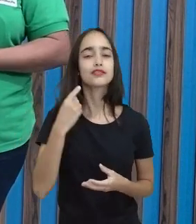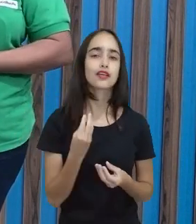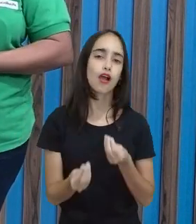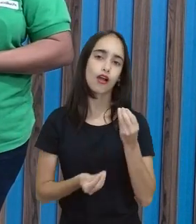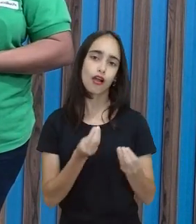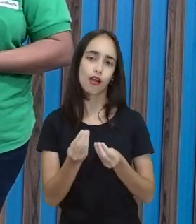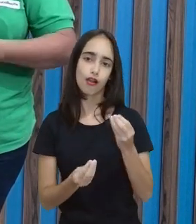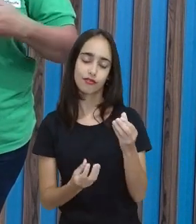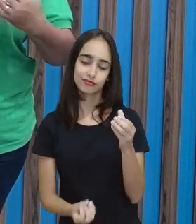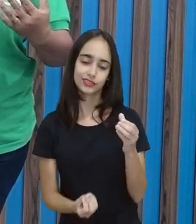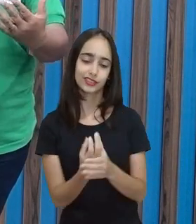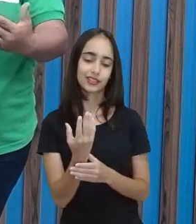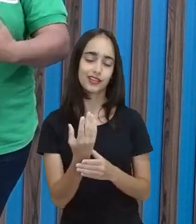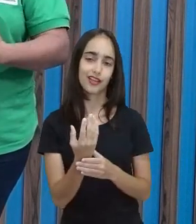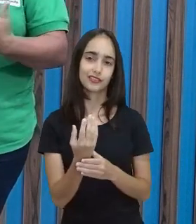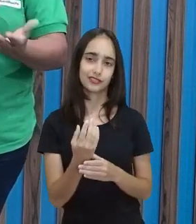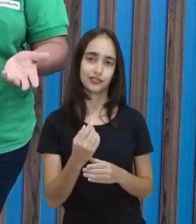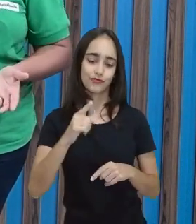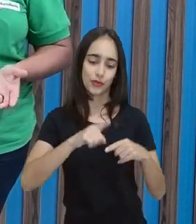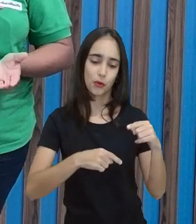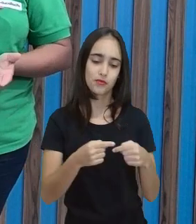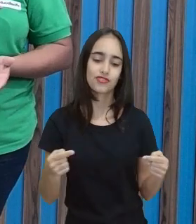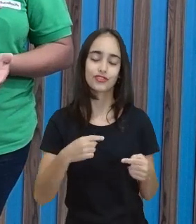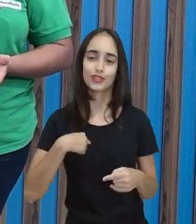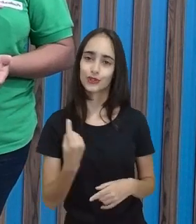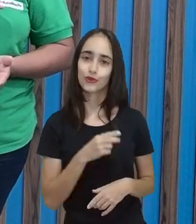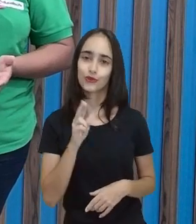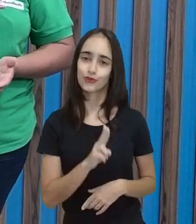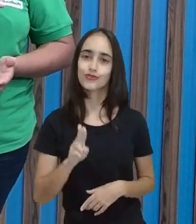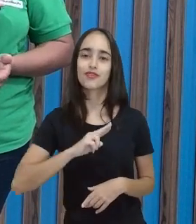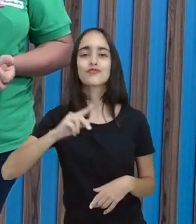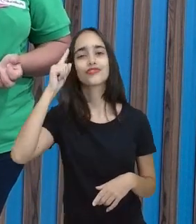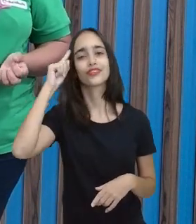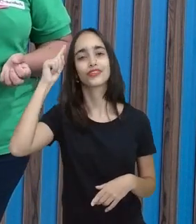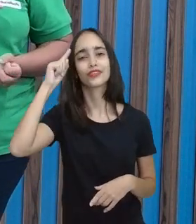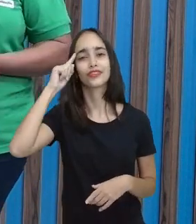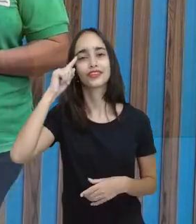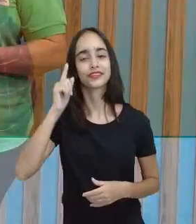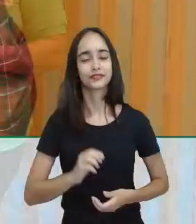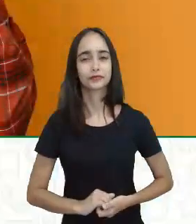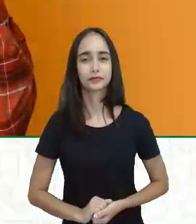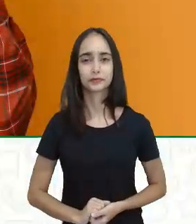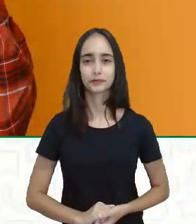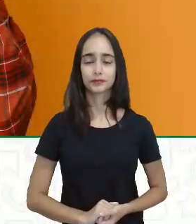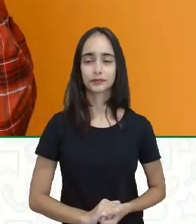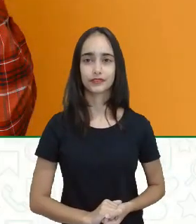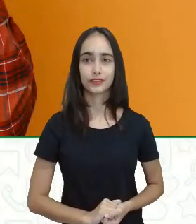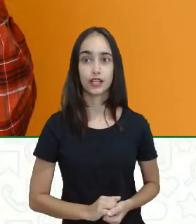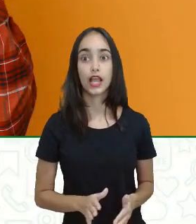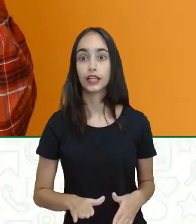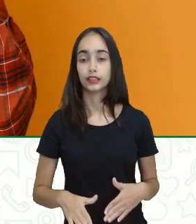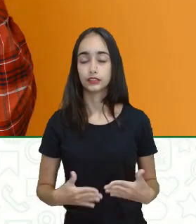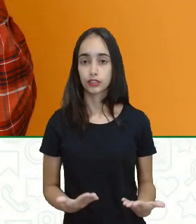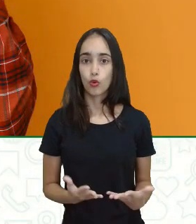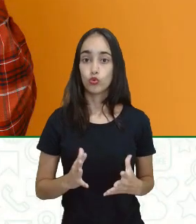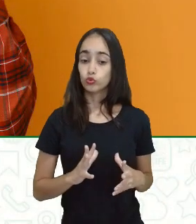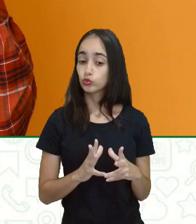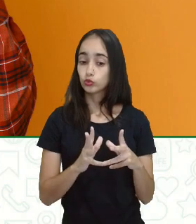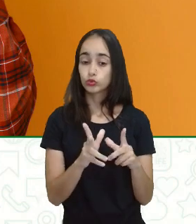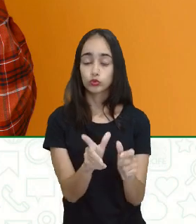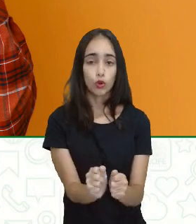para nosso uso, que a gente está todo dia em contato com ele. Olha só, todos os materiais